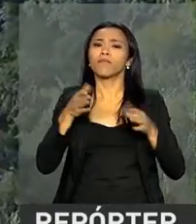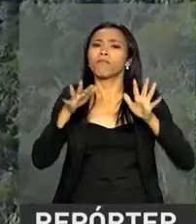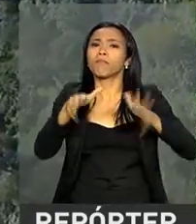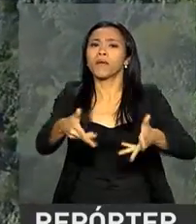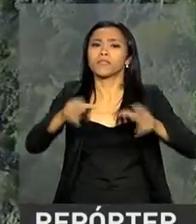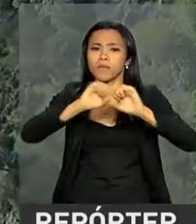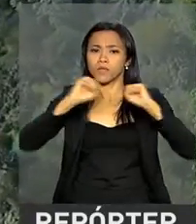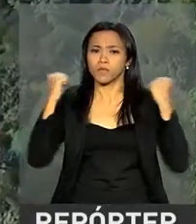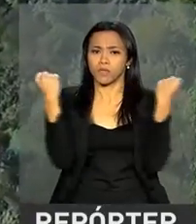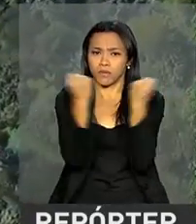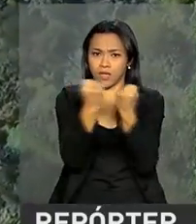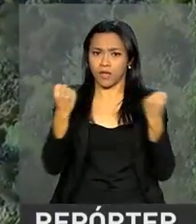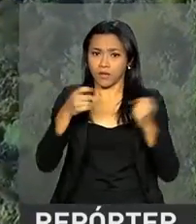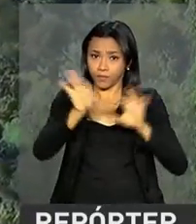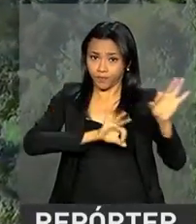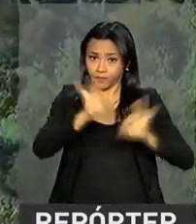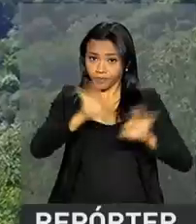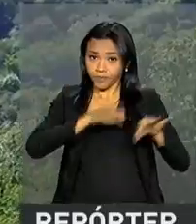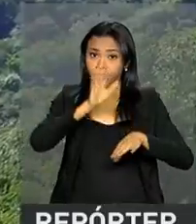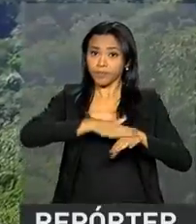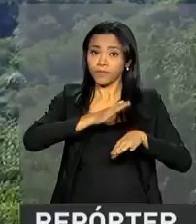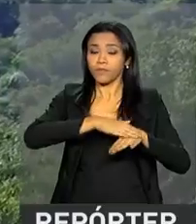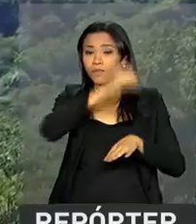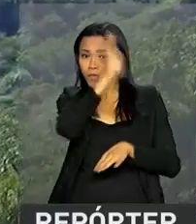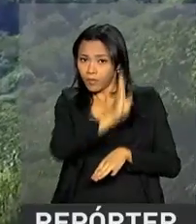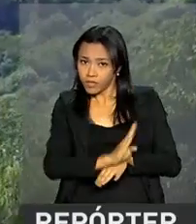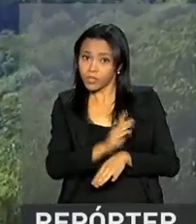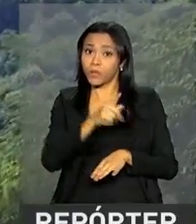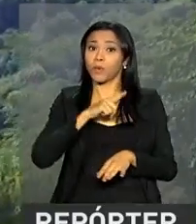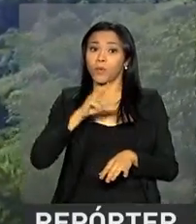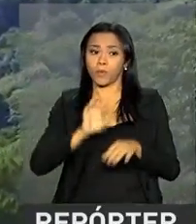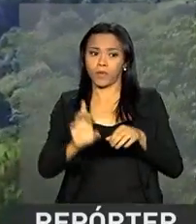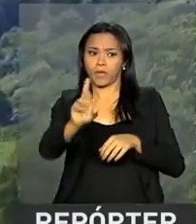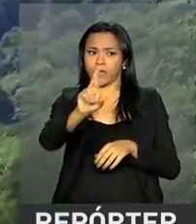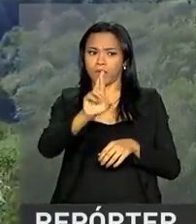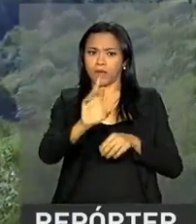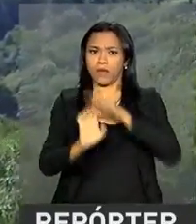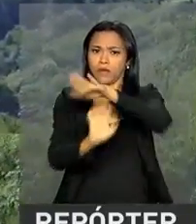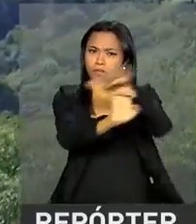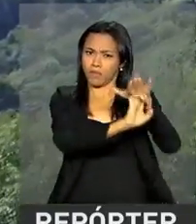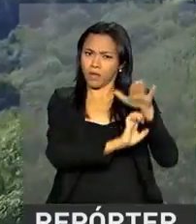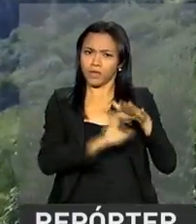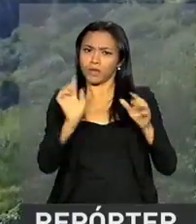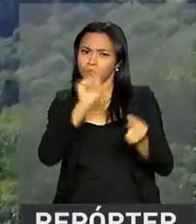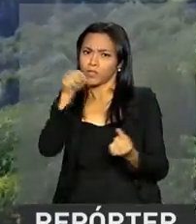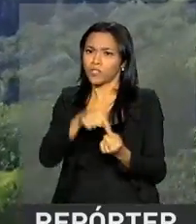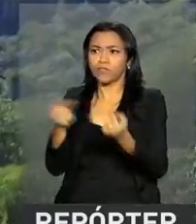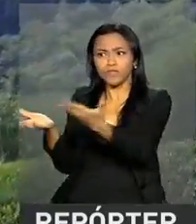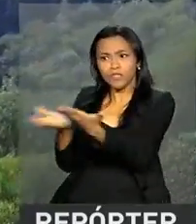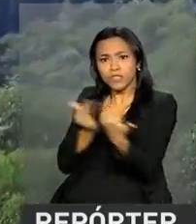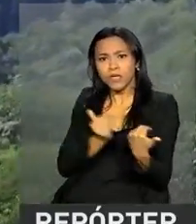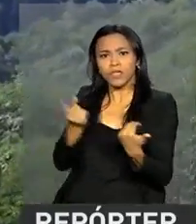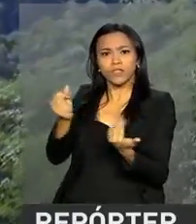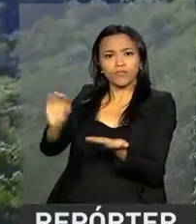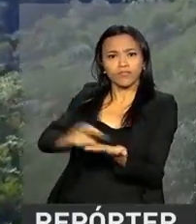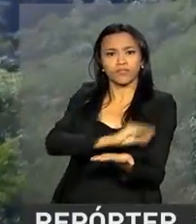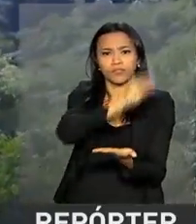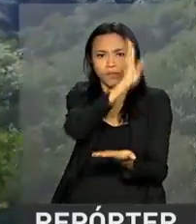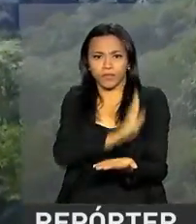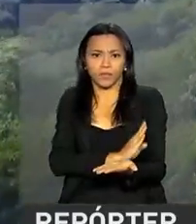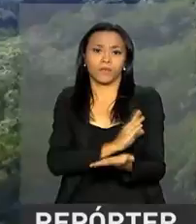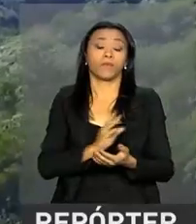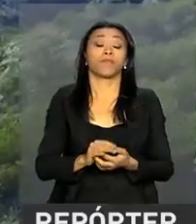pelo governo brasileiro com empresários e investidores para a promoção de investimentos depois dos compromissos